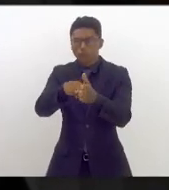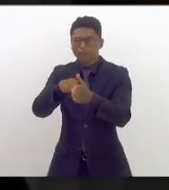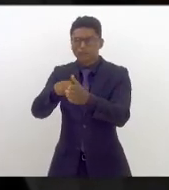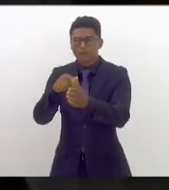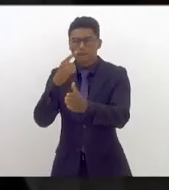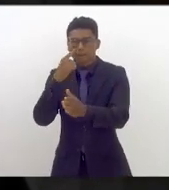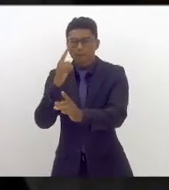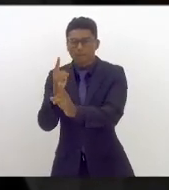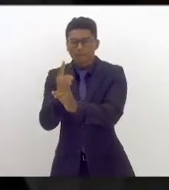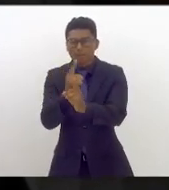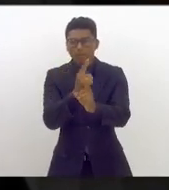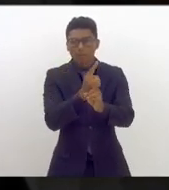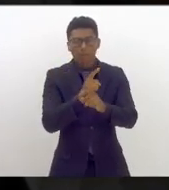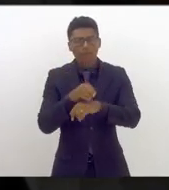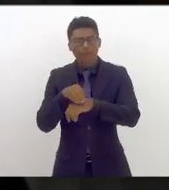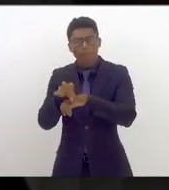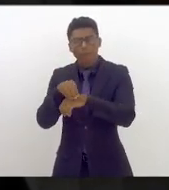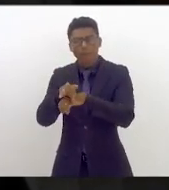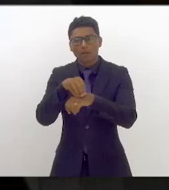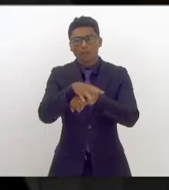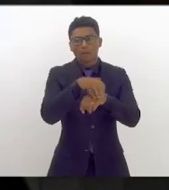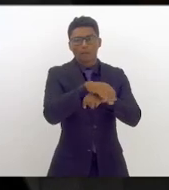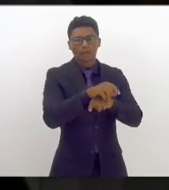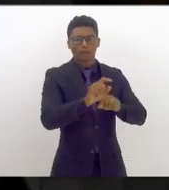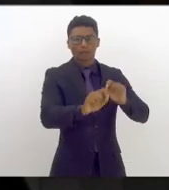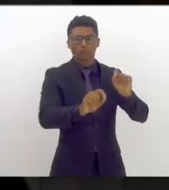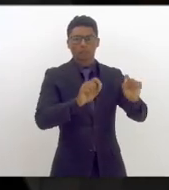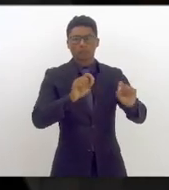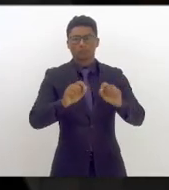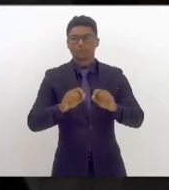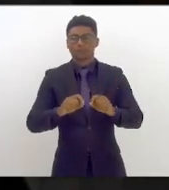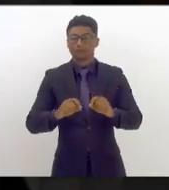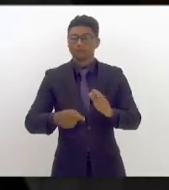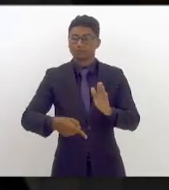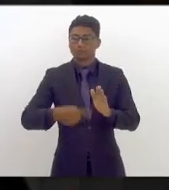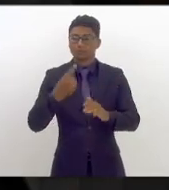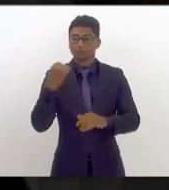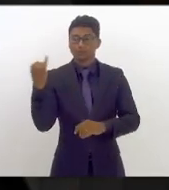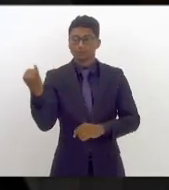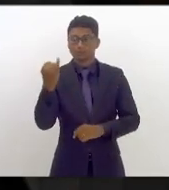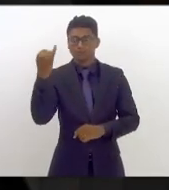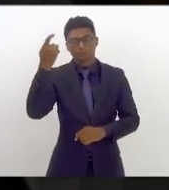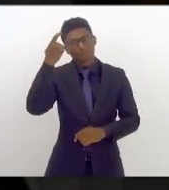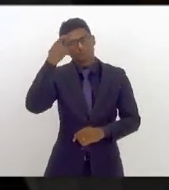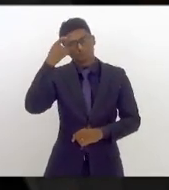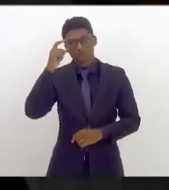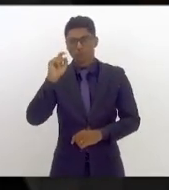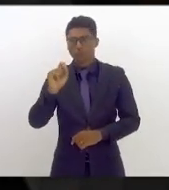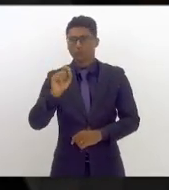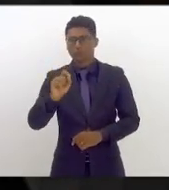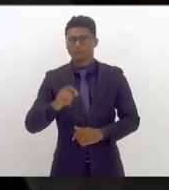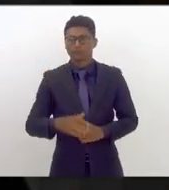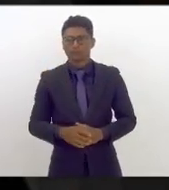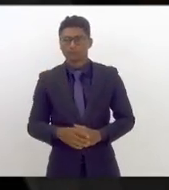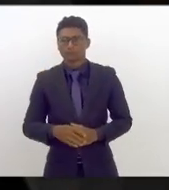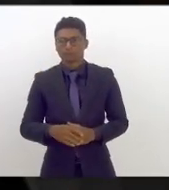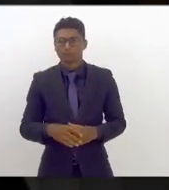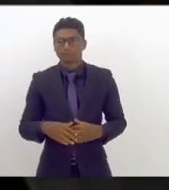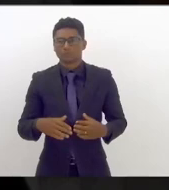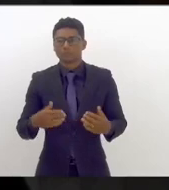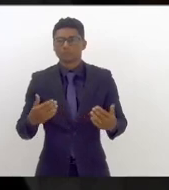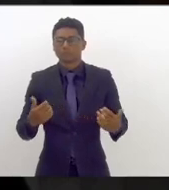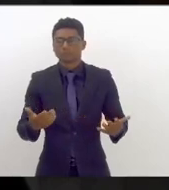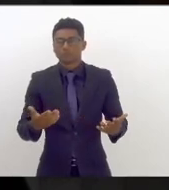para o setor, né? Primeiro, é importante lembrar, como um dado significativo, que além, né, de todo o debate ideológico, Marta,